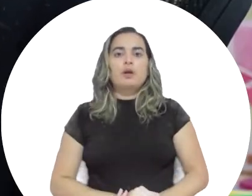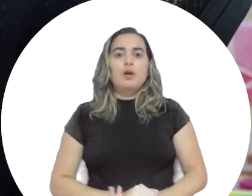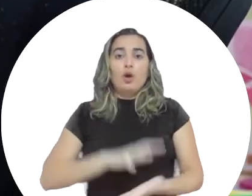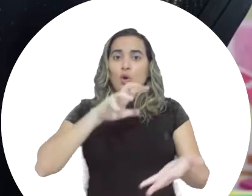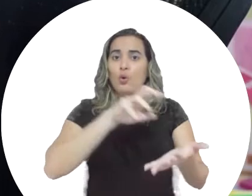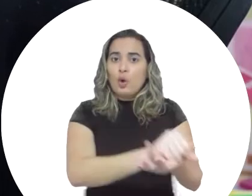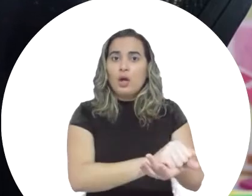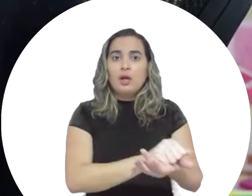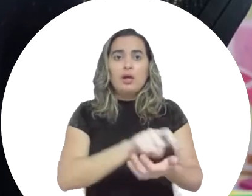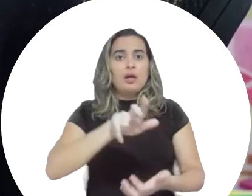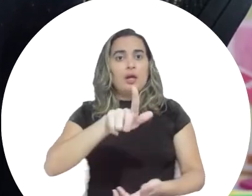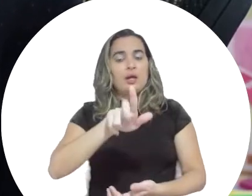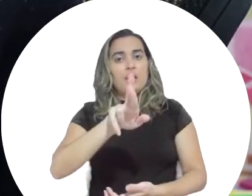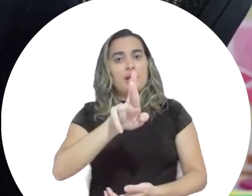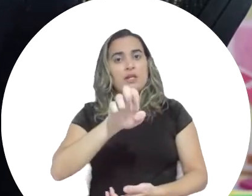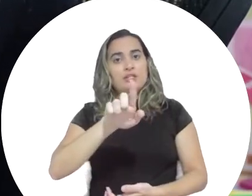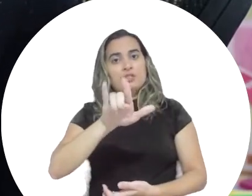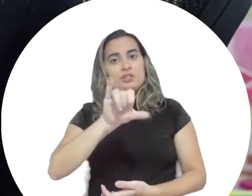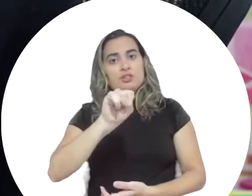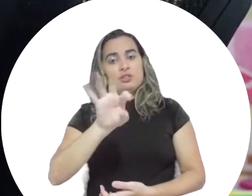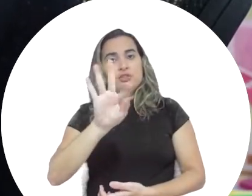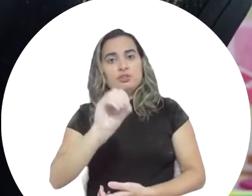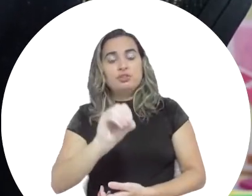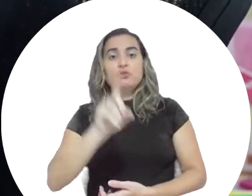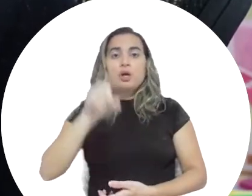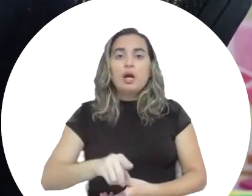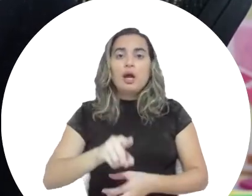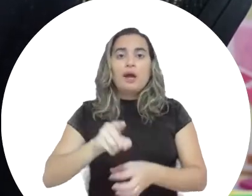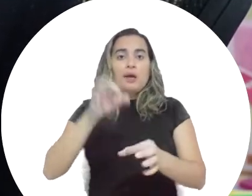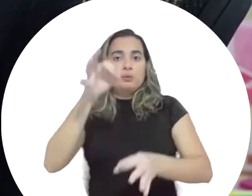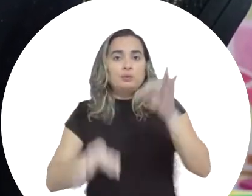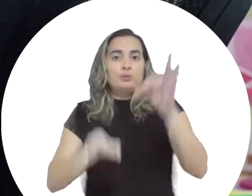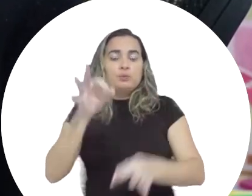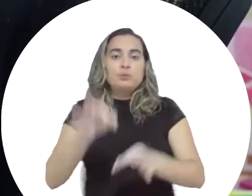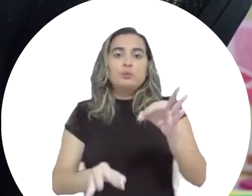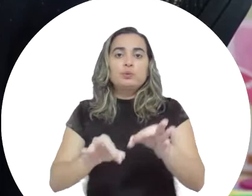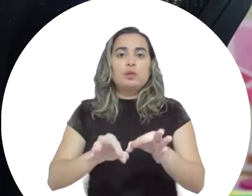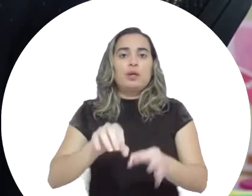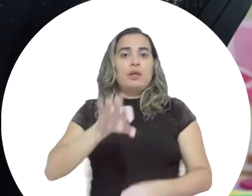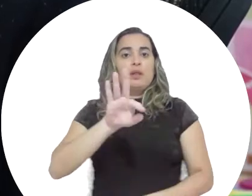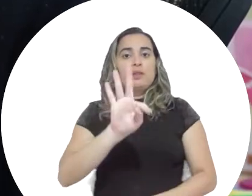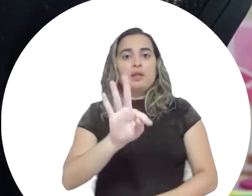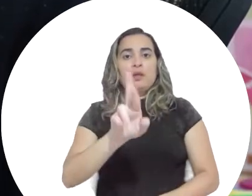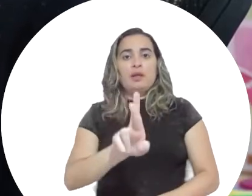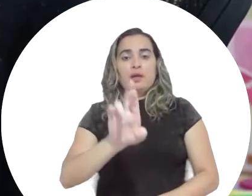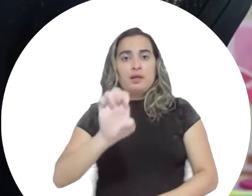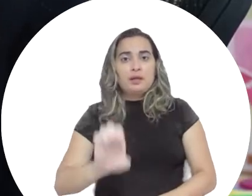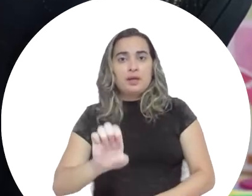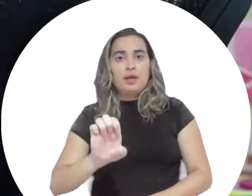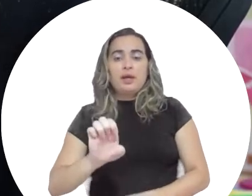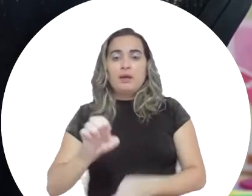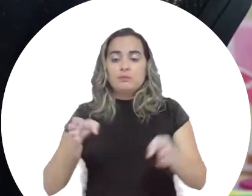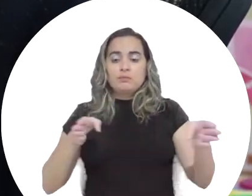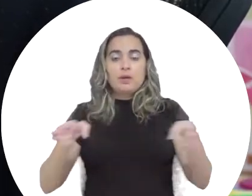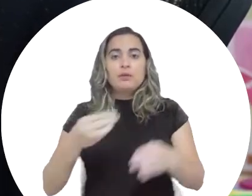devem estar julgados pela instância ordinária, ou seja, aqui pelo TRE, até o dia 26 de outubro